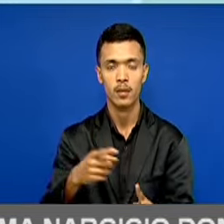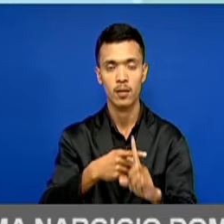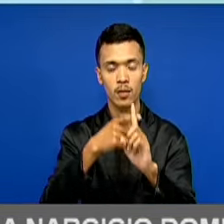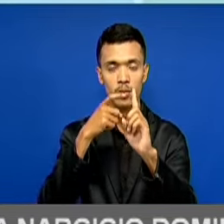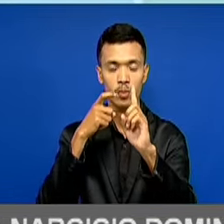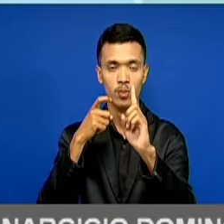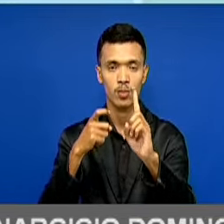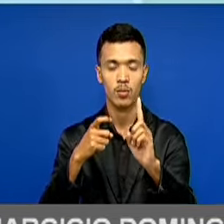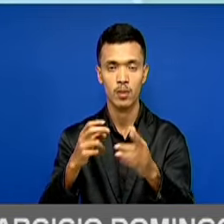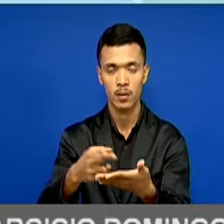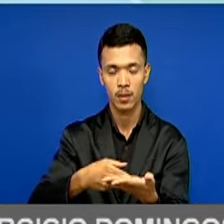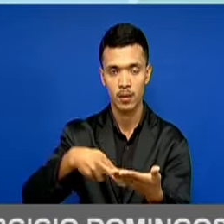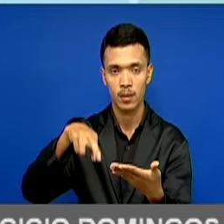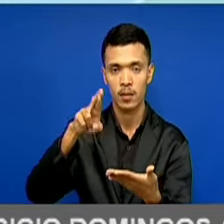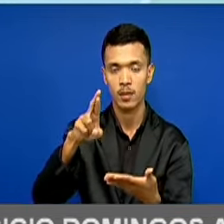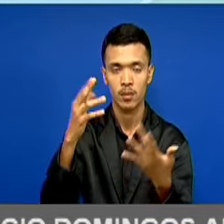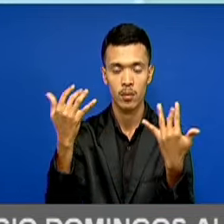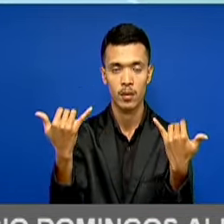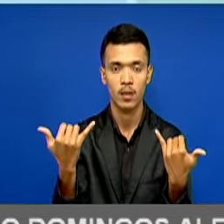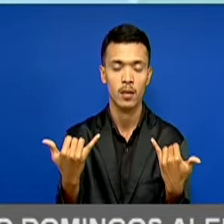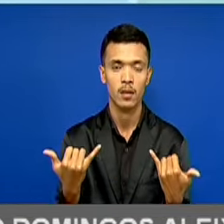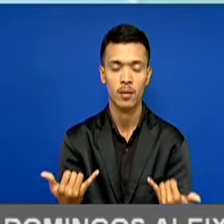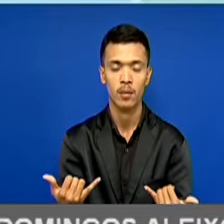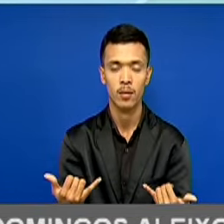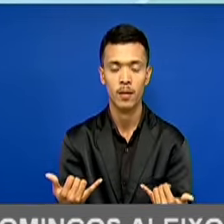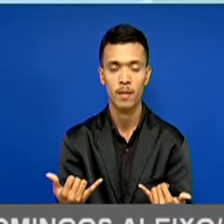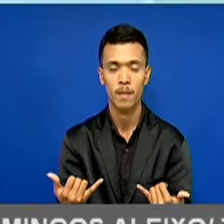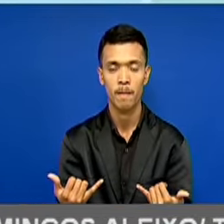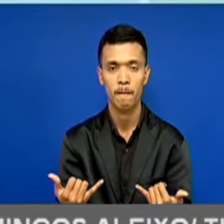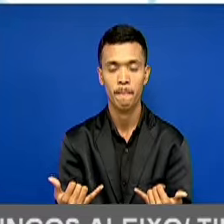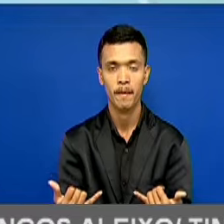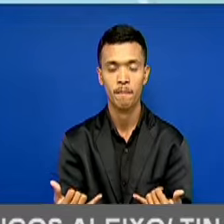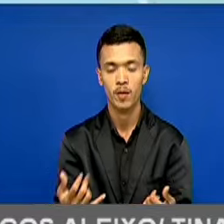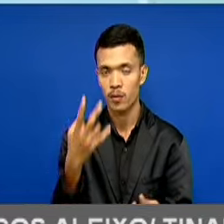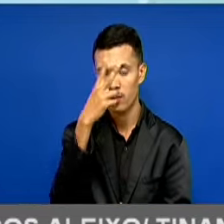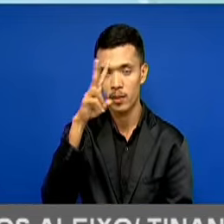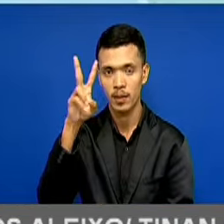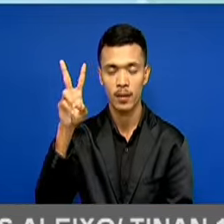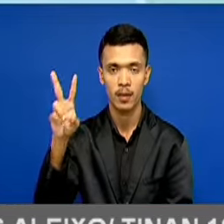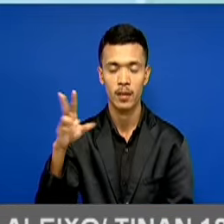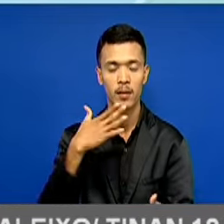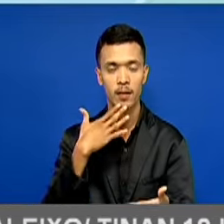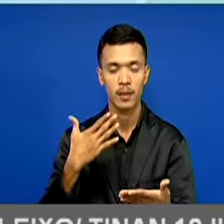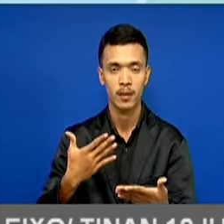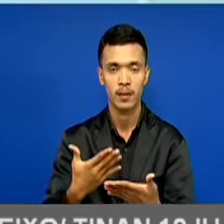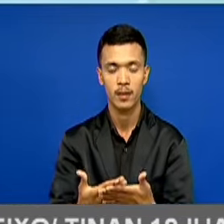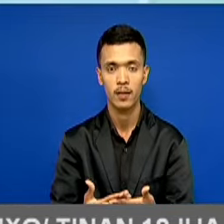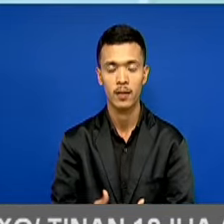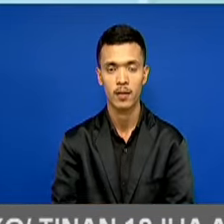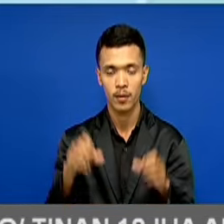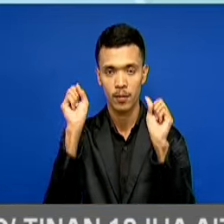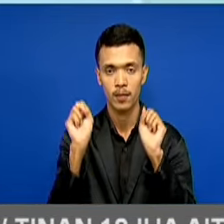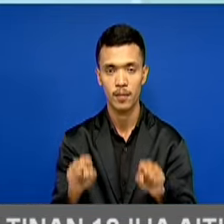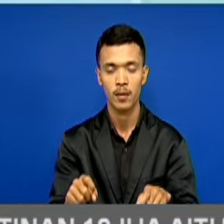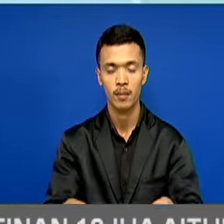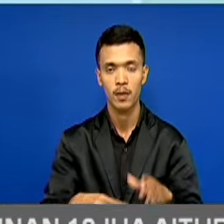Liu-Russi. Acreditação ainda né cara a tu tais dunica até ainda não é só em nobele mas foi em